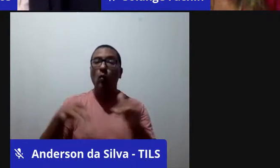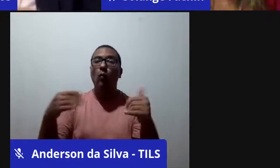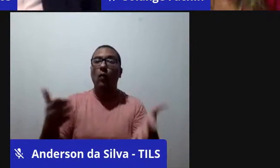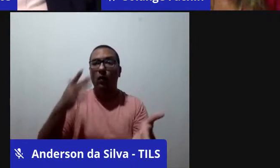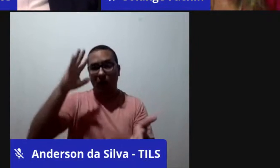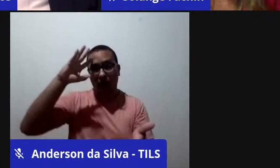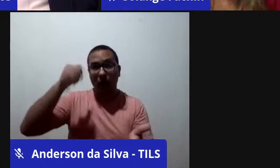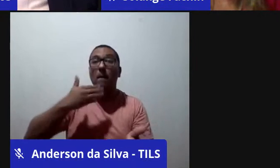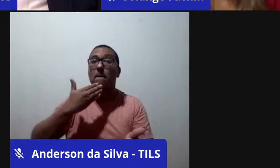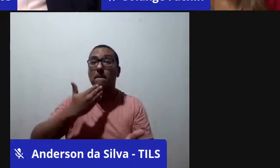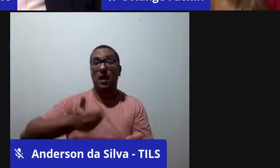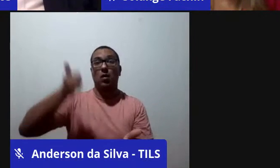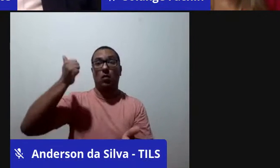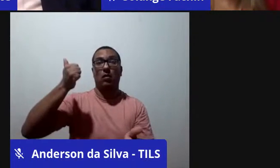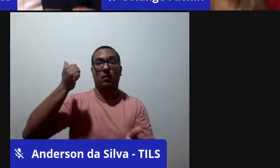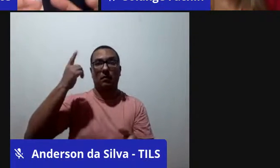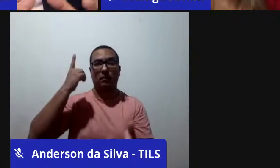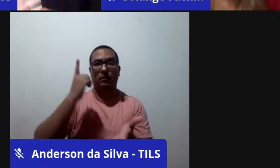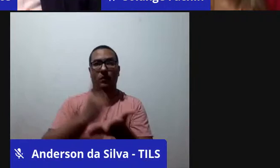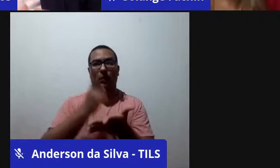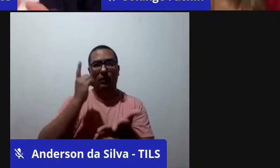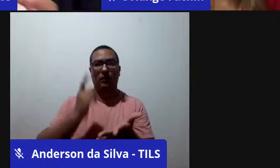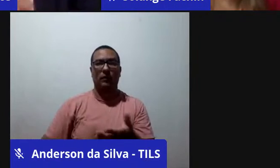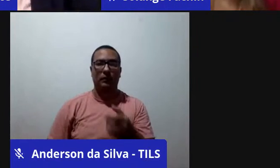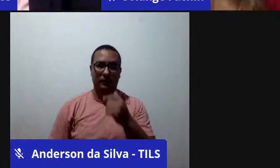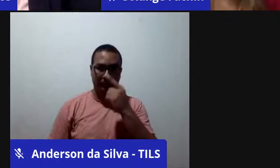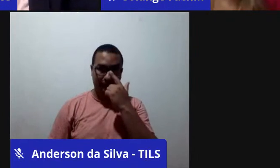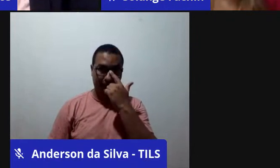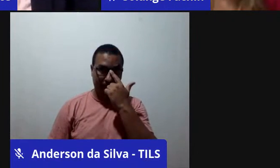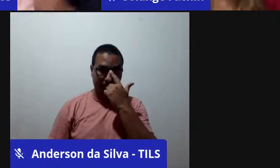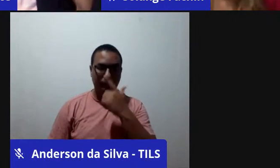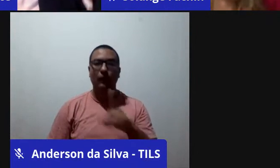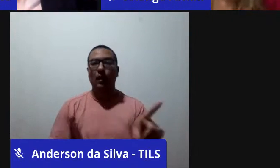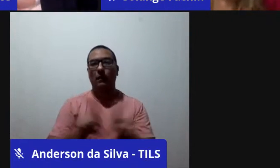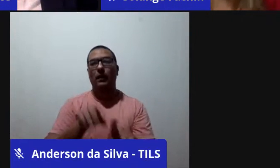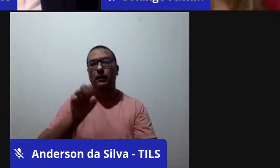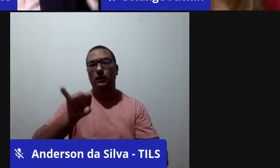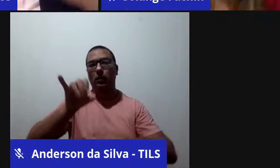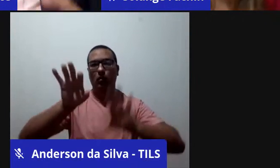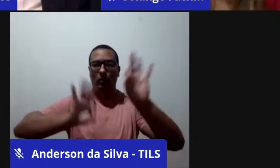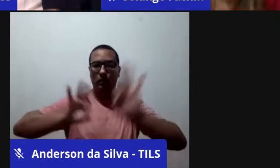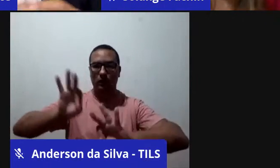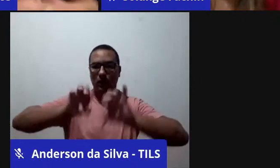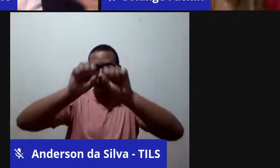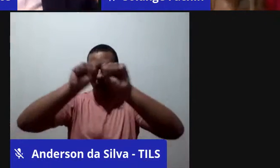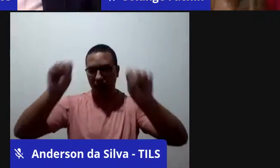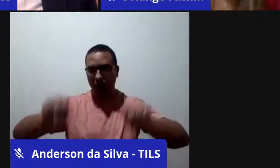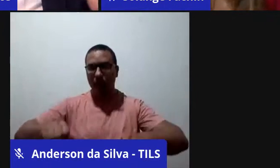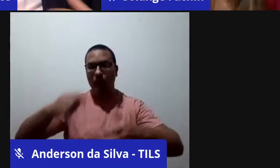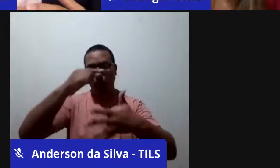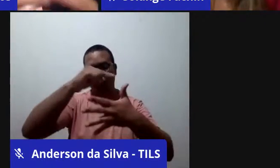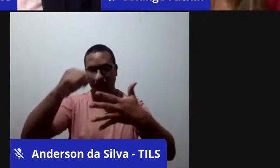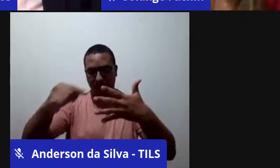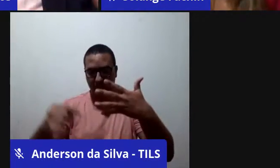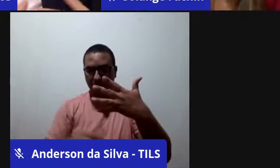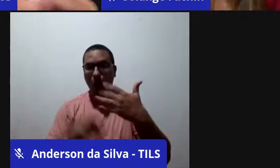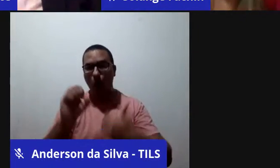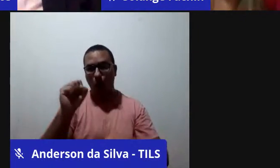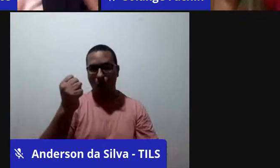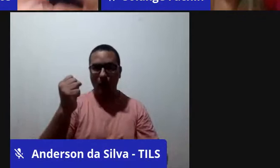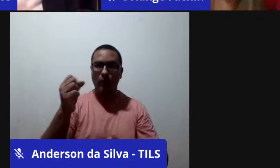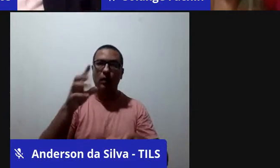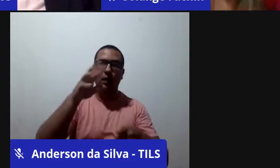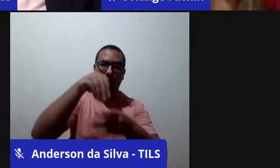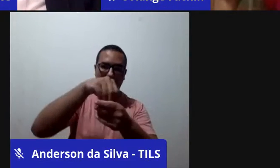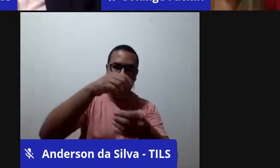adotada. Se eu fizer isso de forma sistemática e contínua para as 8 dimensões de uma cidade ou